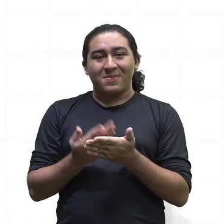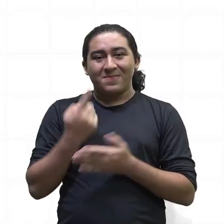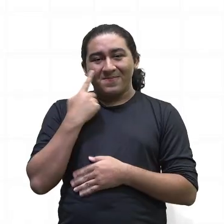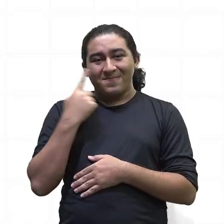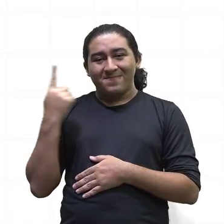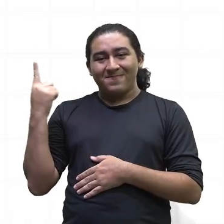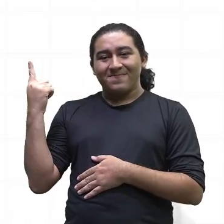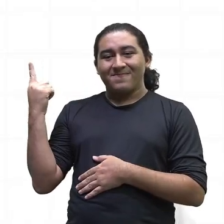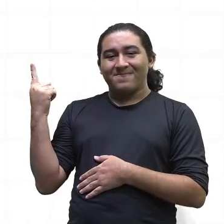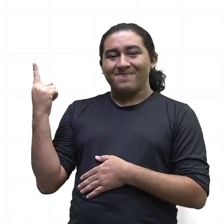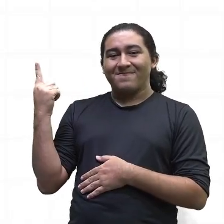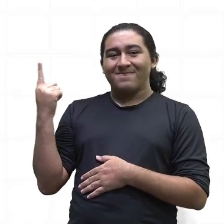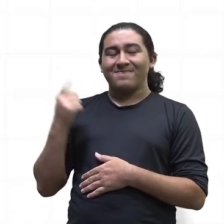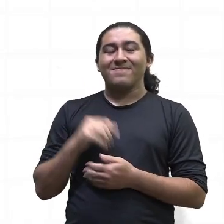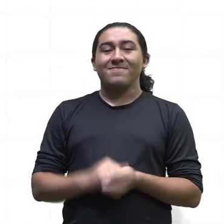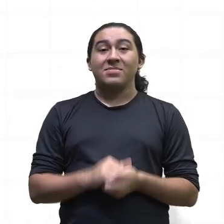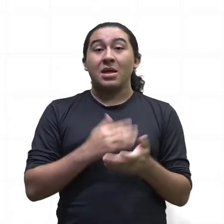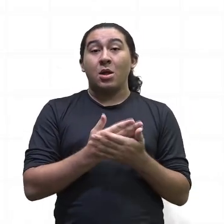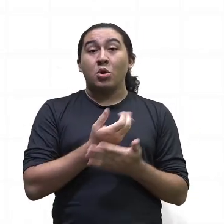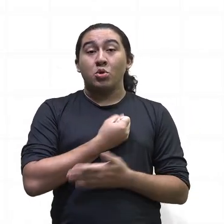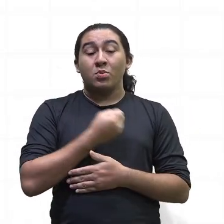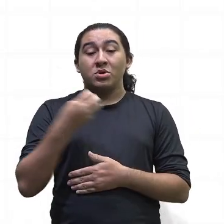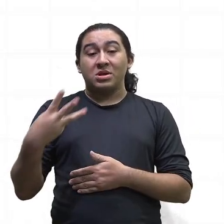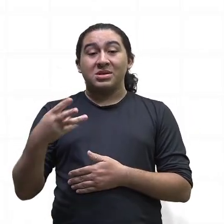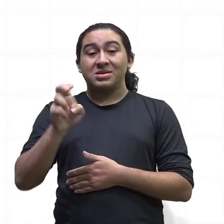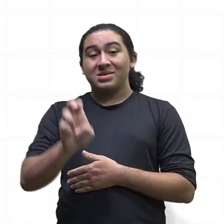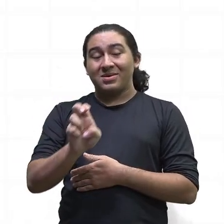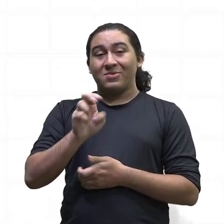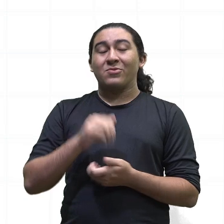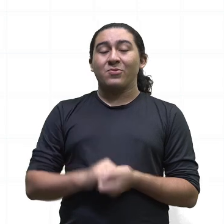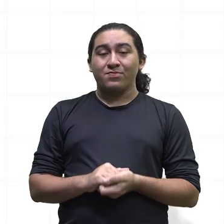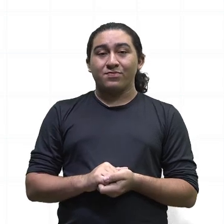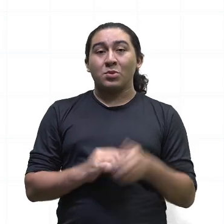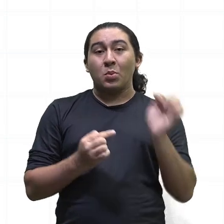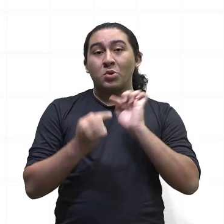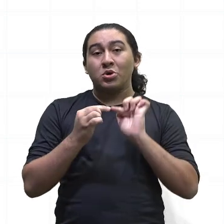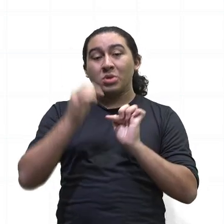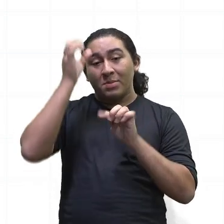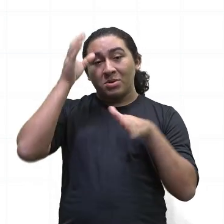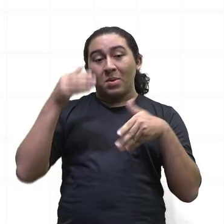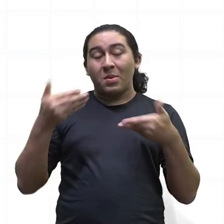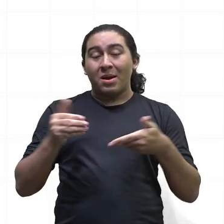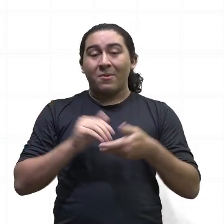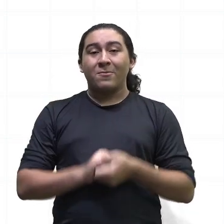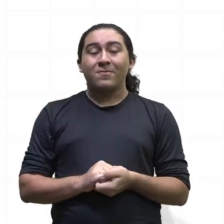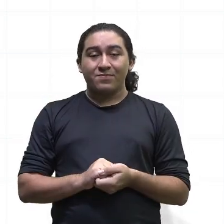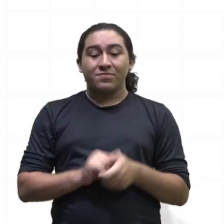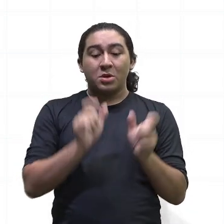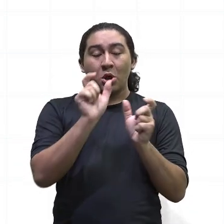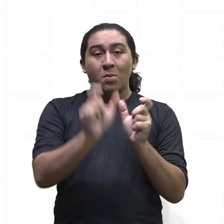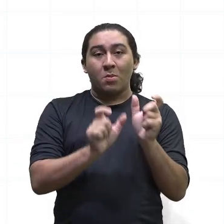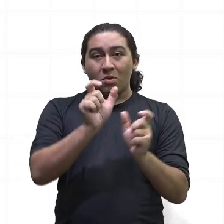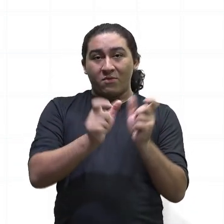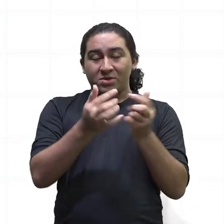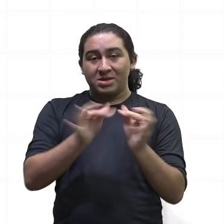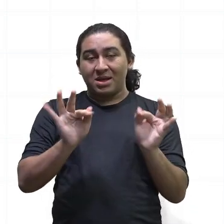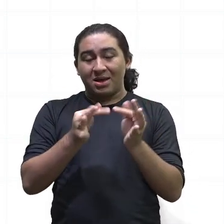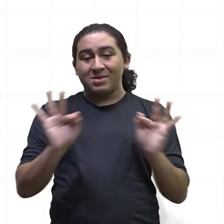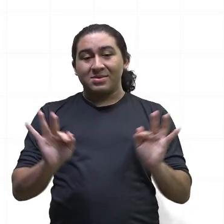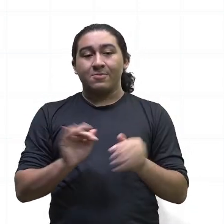conteúdo? Aula de número 35, objeto de conhecimento,